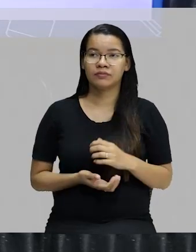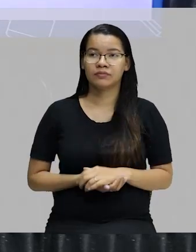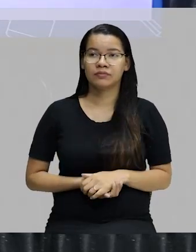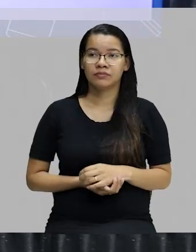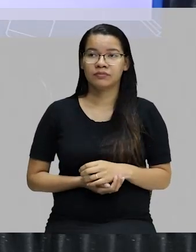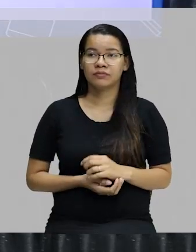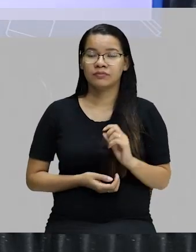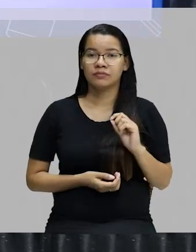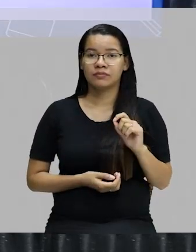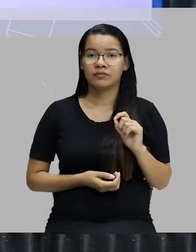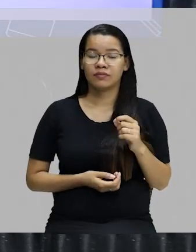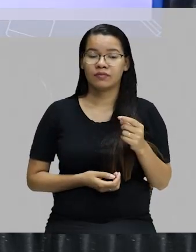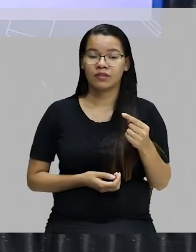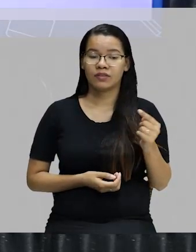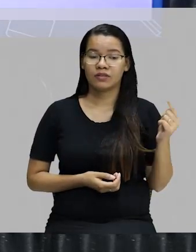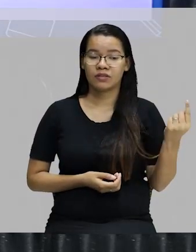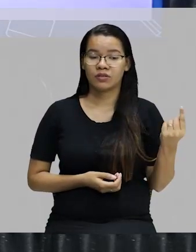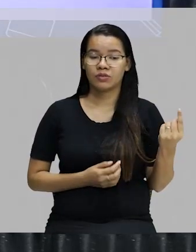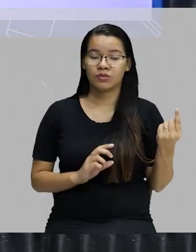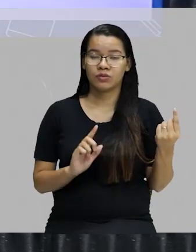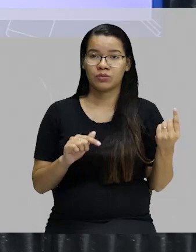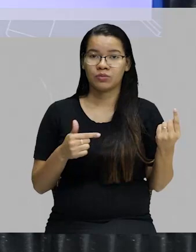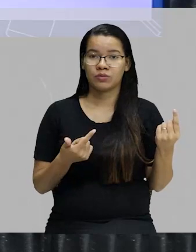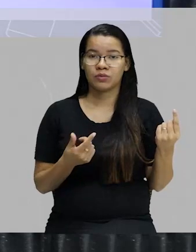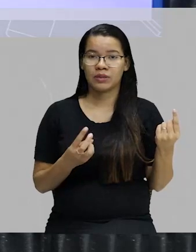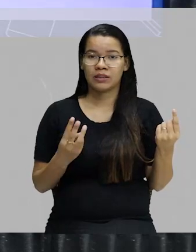se você está com o número 1 e o próximo número é